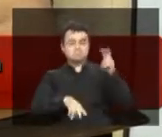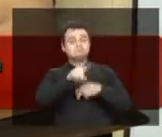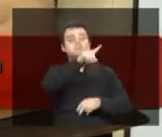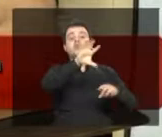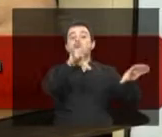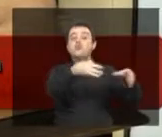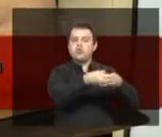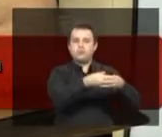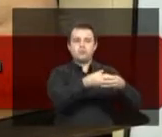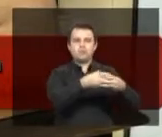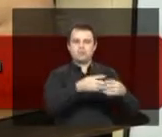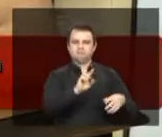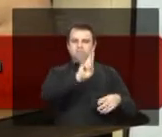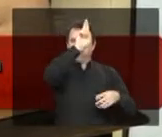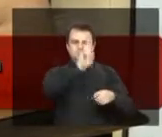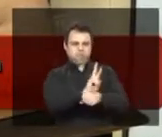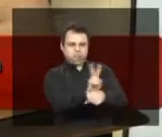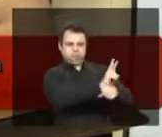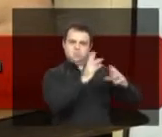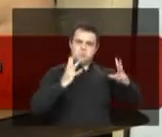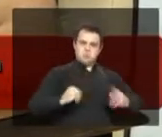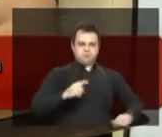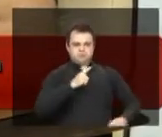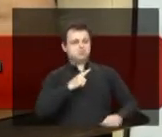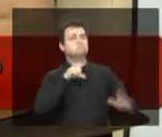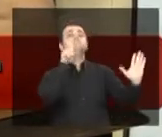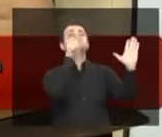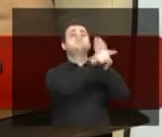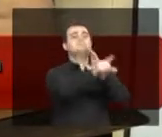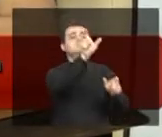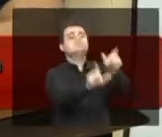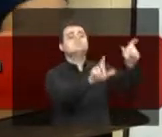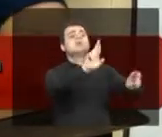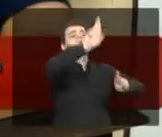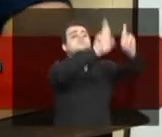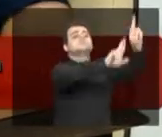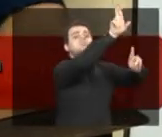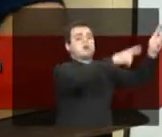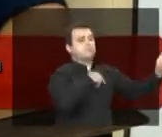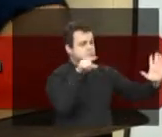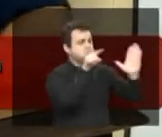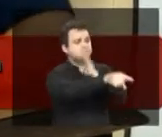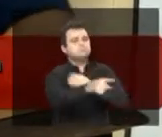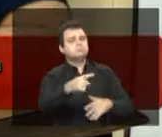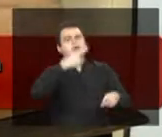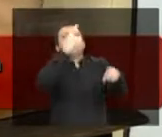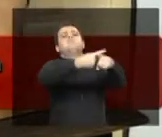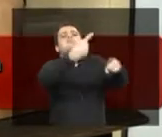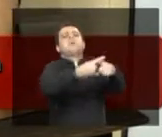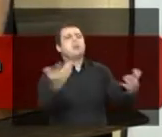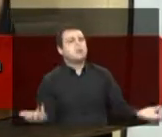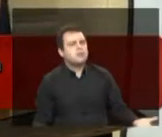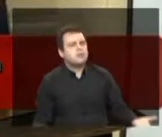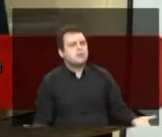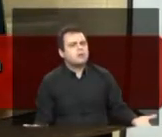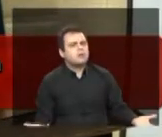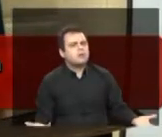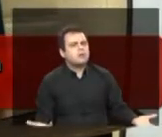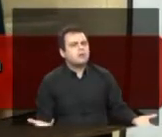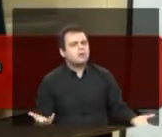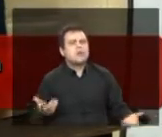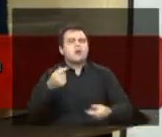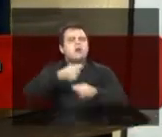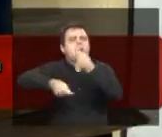também questionei, né, os responsáveis, porque eu queria saber. Eu questionei o seguinte, por que a maioria